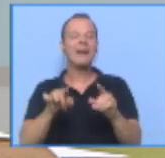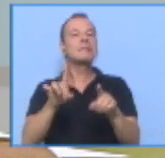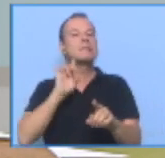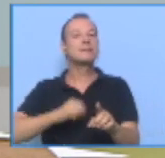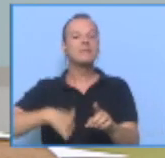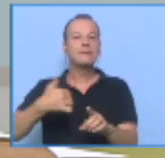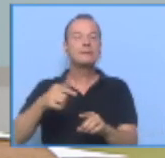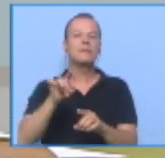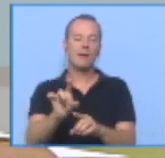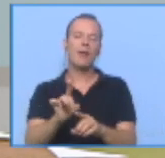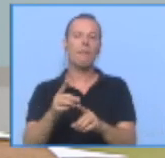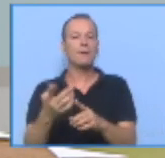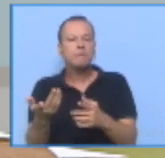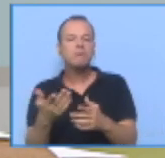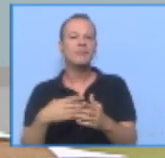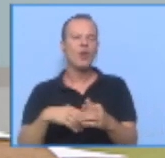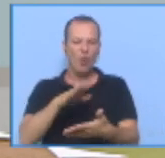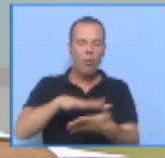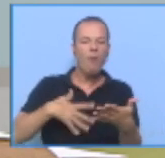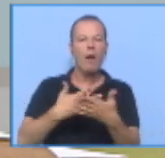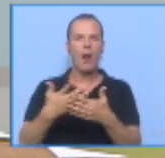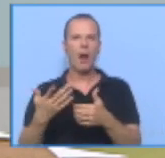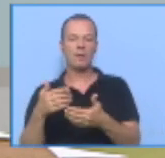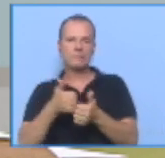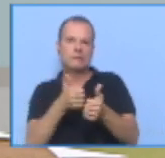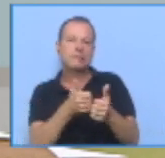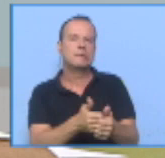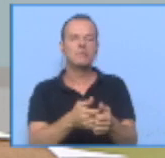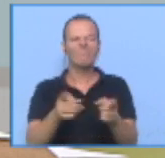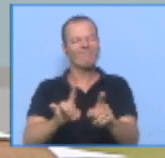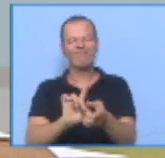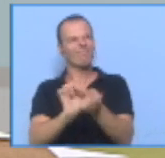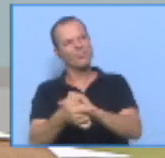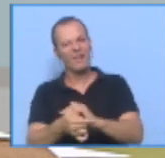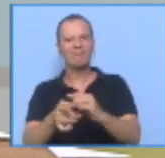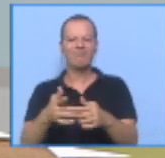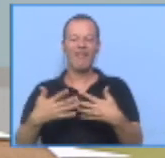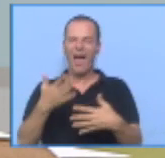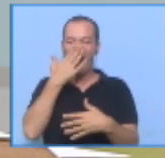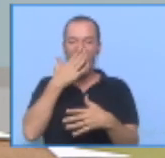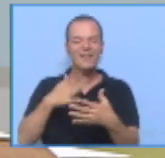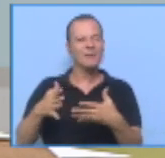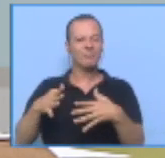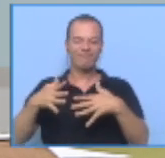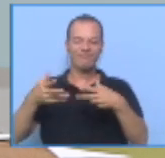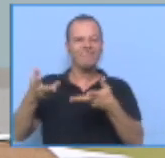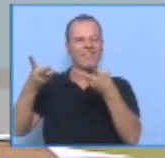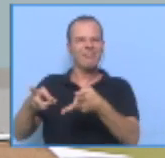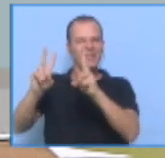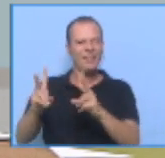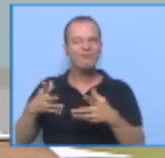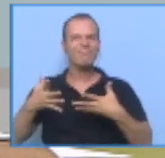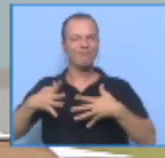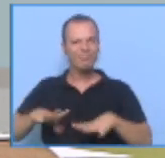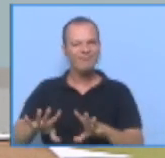do registro de um certo tipo de horários e ter outra maneira, às vezes até mesmo outra geografia, não é? Claro. Em sítios